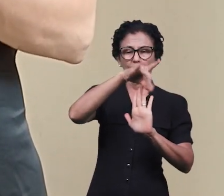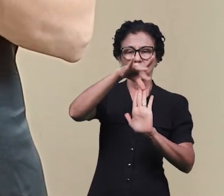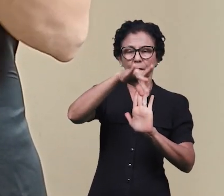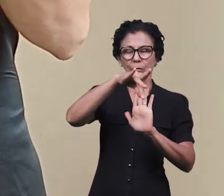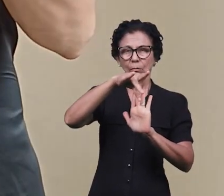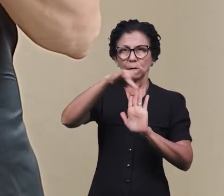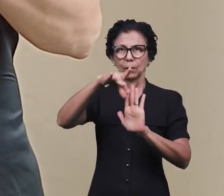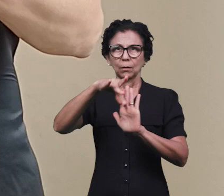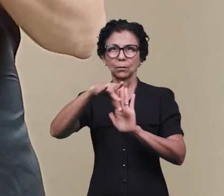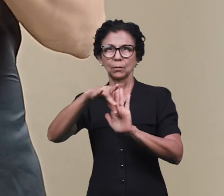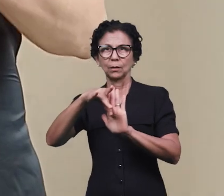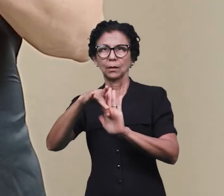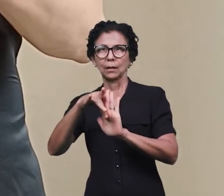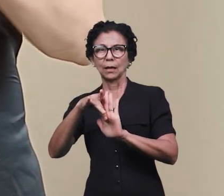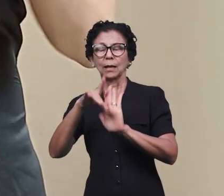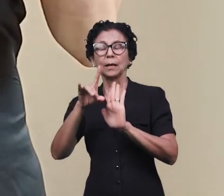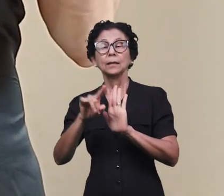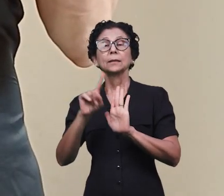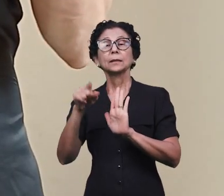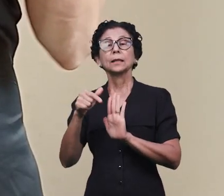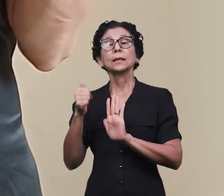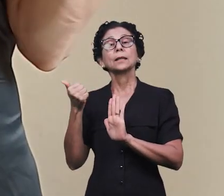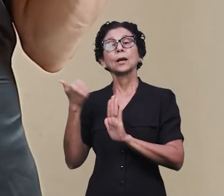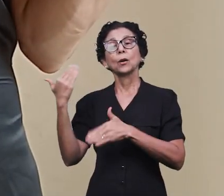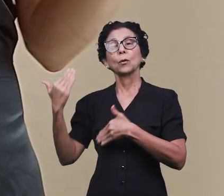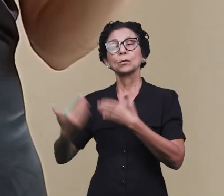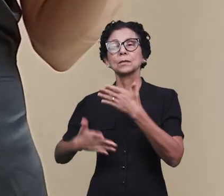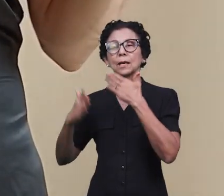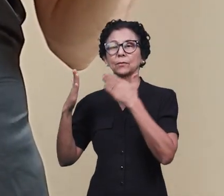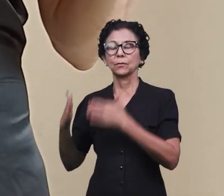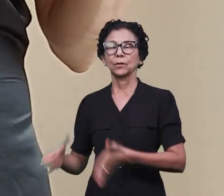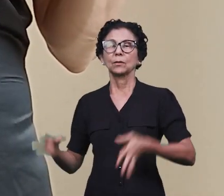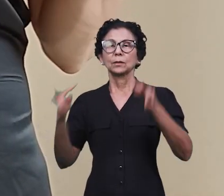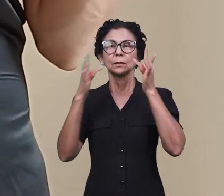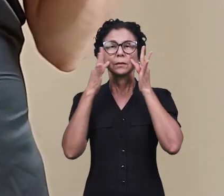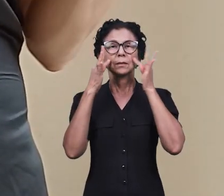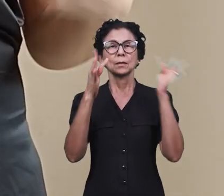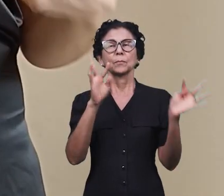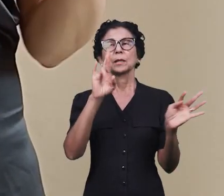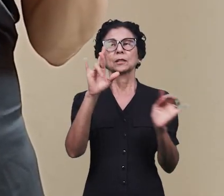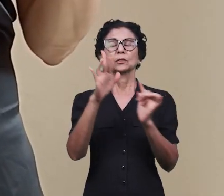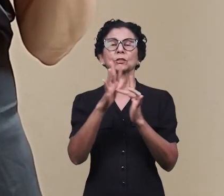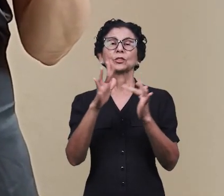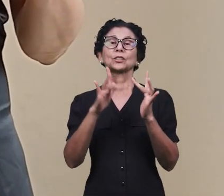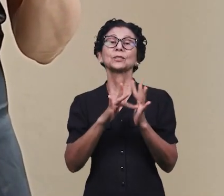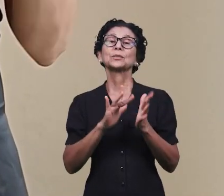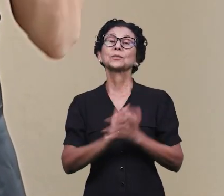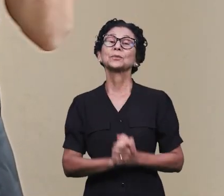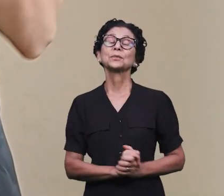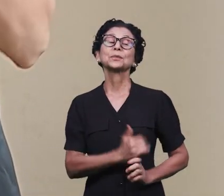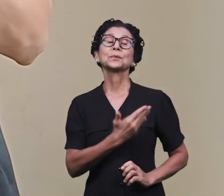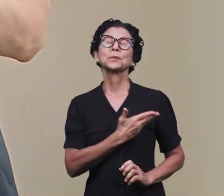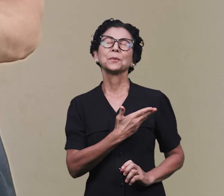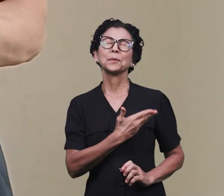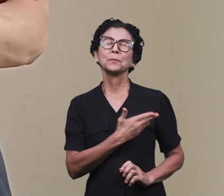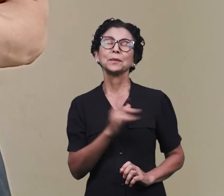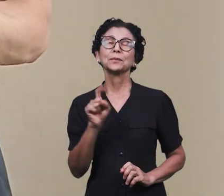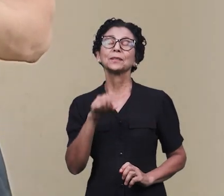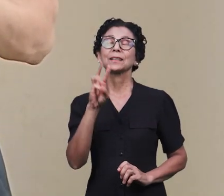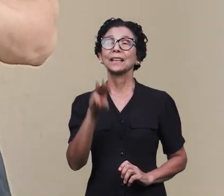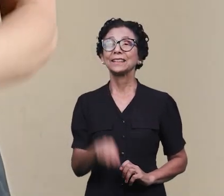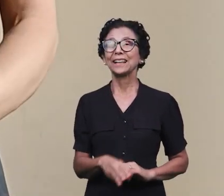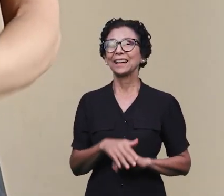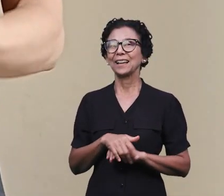reforçar que fiel testemunha, quem fala de Jesus, tem bons amigos, convida, não deixa de convidar